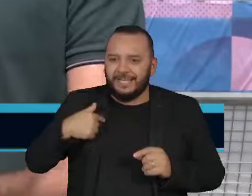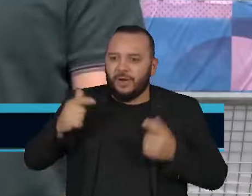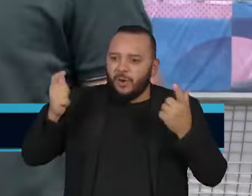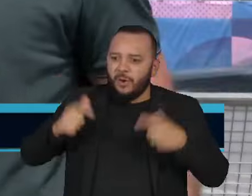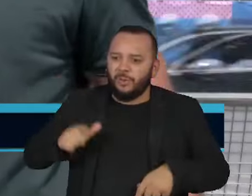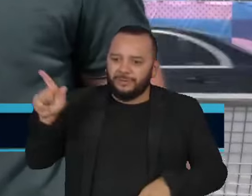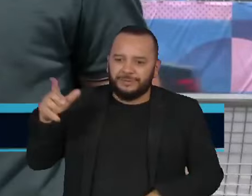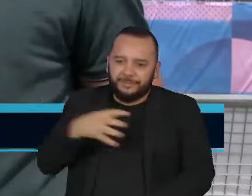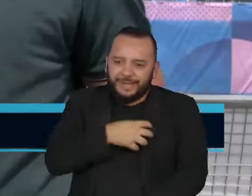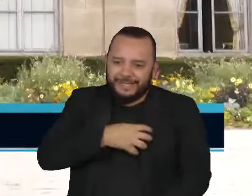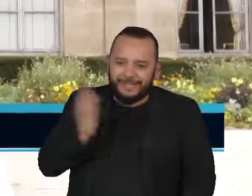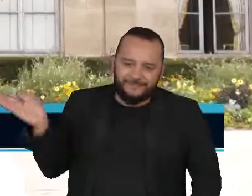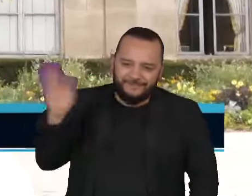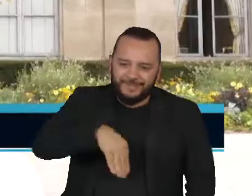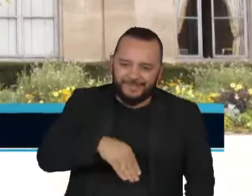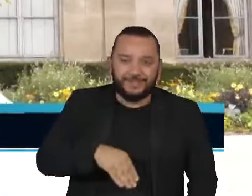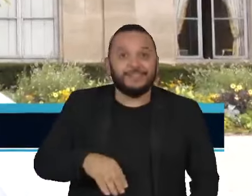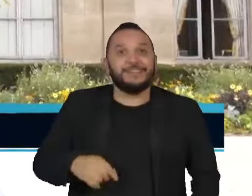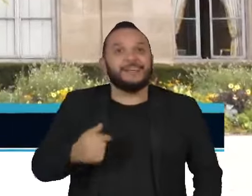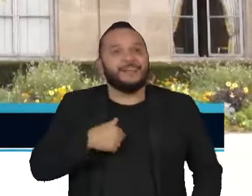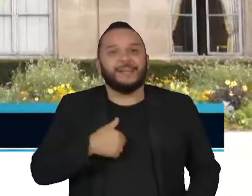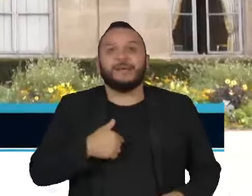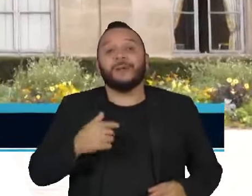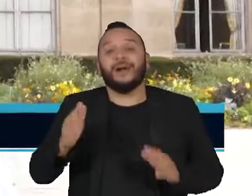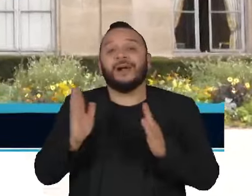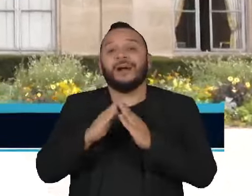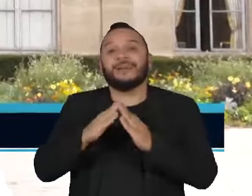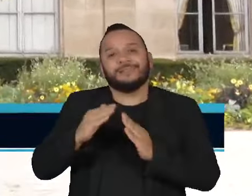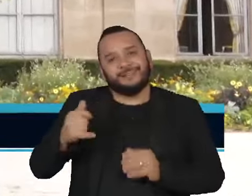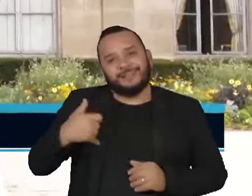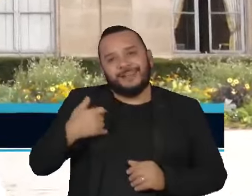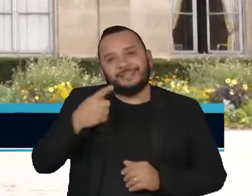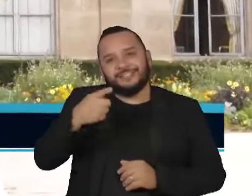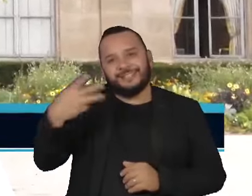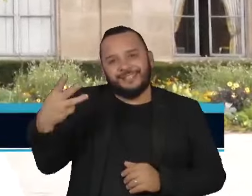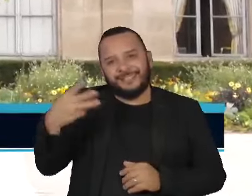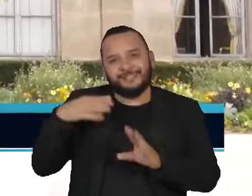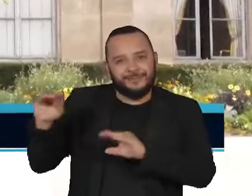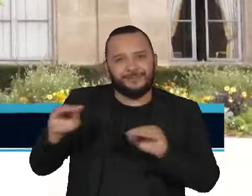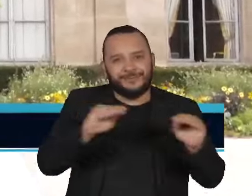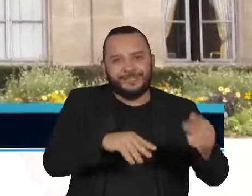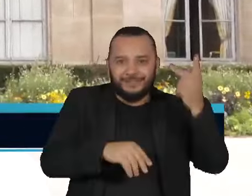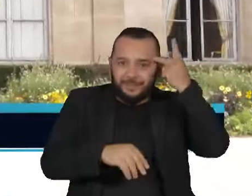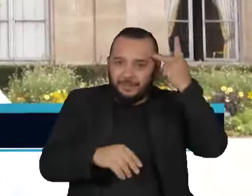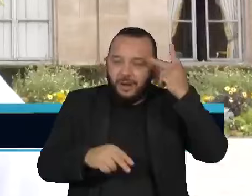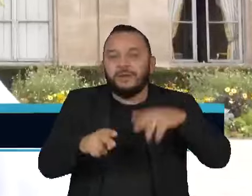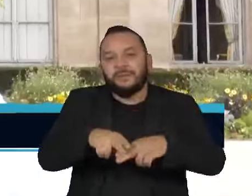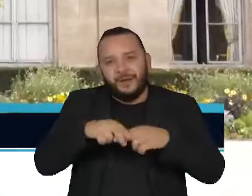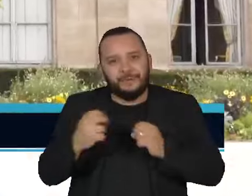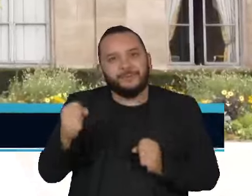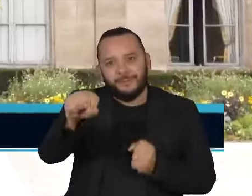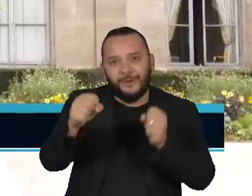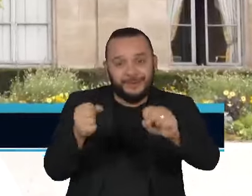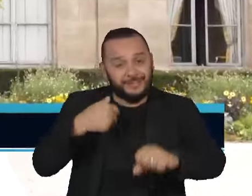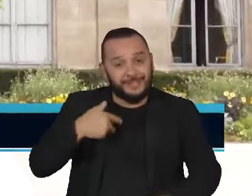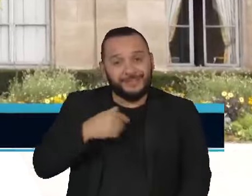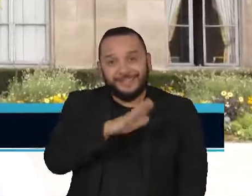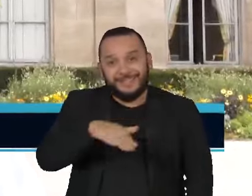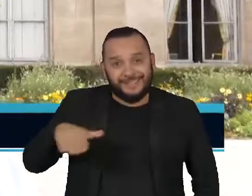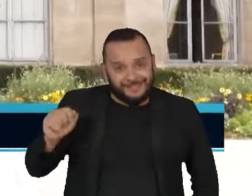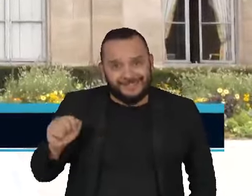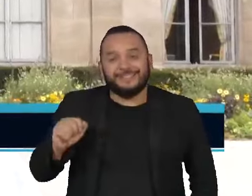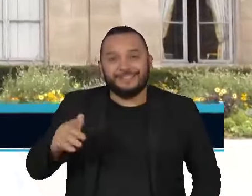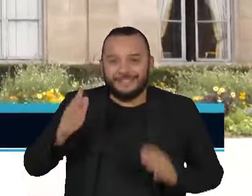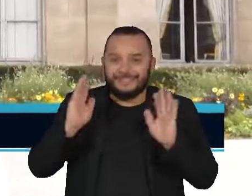e como chegou até aqui saí de casa com 13 anos fui para São Paulo para ver do box e então é uma criança que saiu do